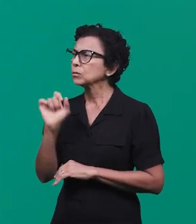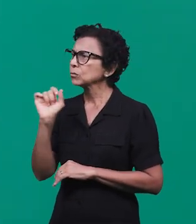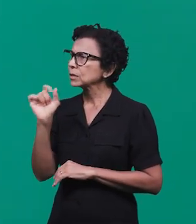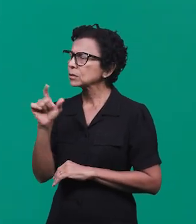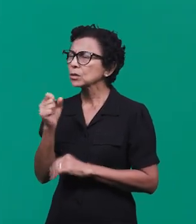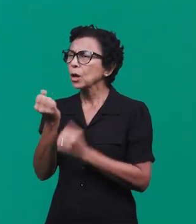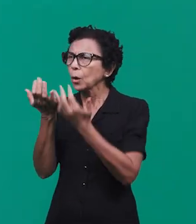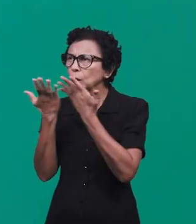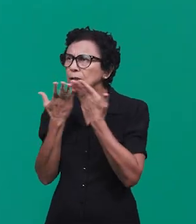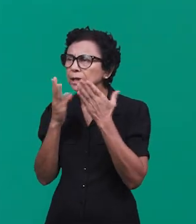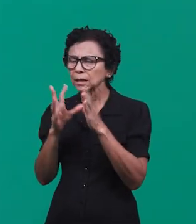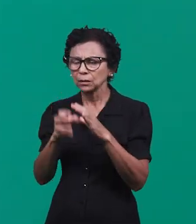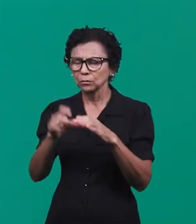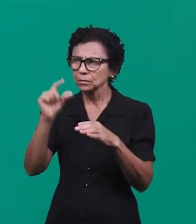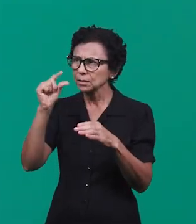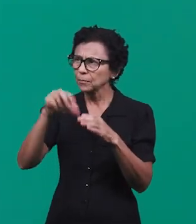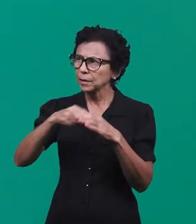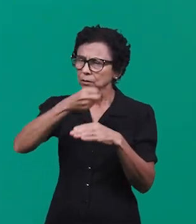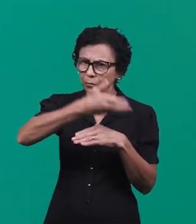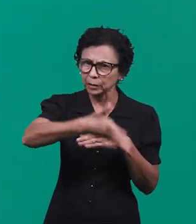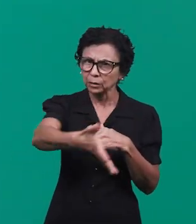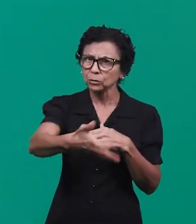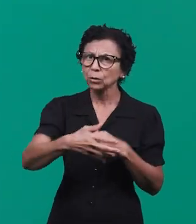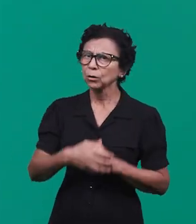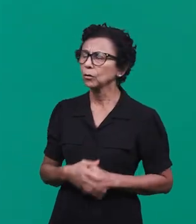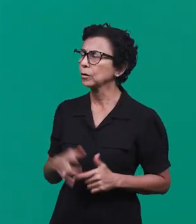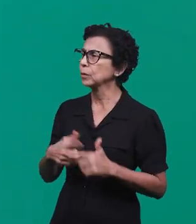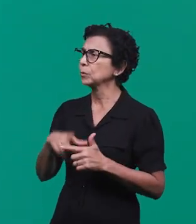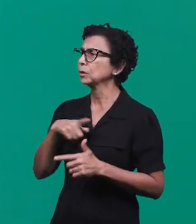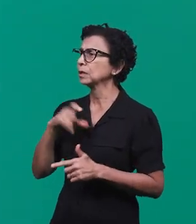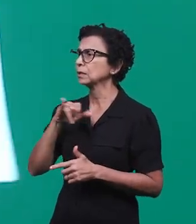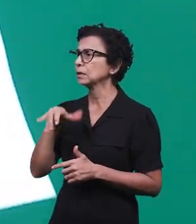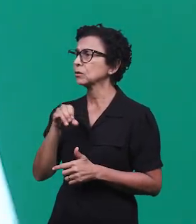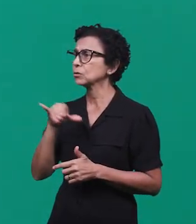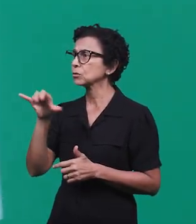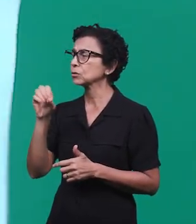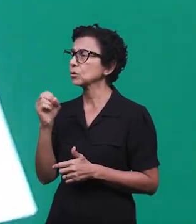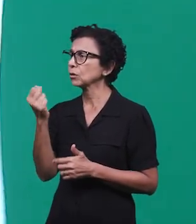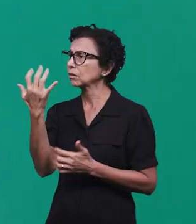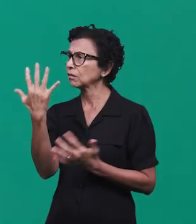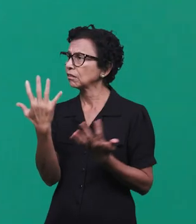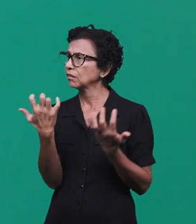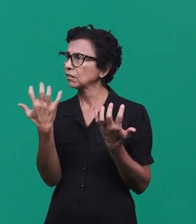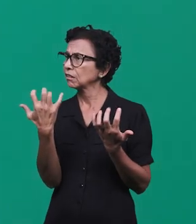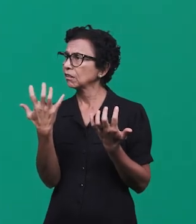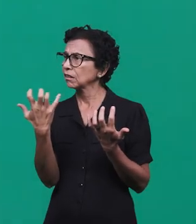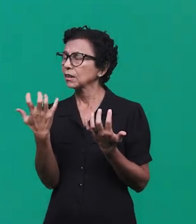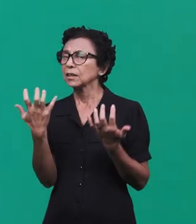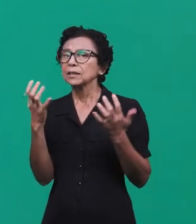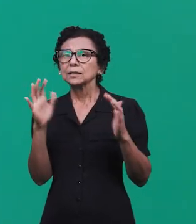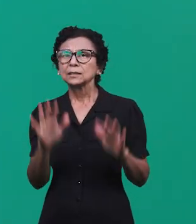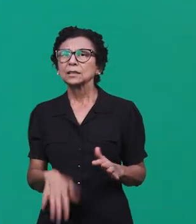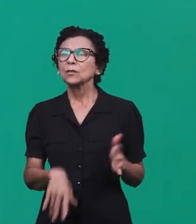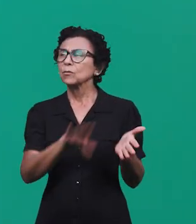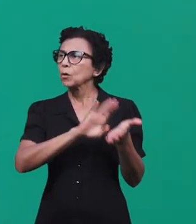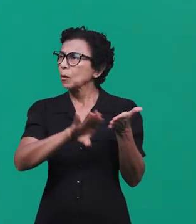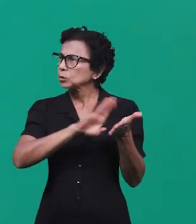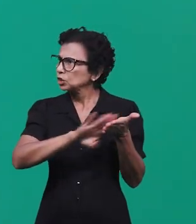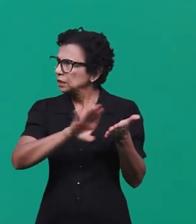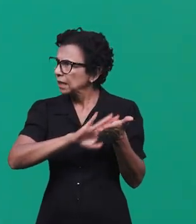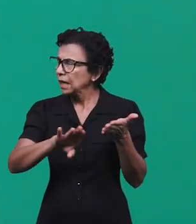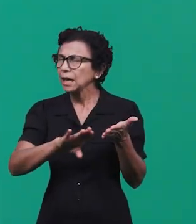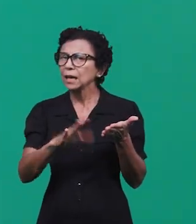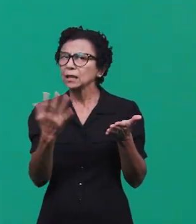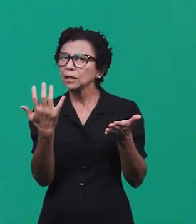joio? E ali, aquele homem pode explicar, foi um inimigo que fez isso. Ele falou: vamos lá, vamos arrancar tudo, vamos tirar. E aquele